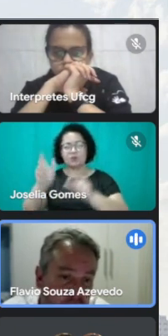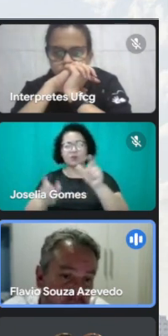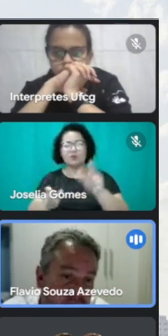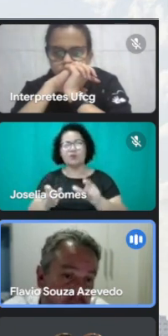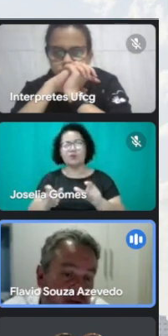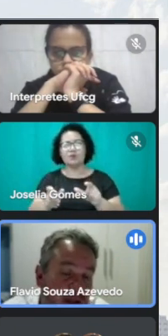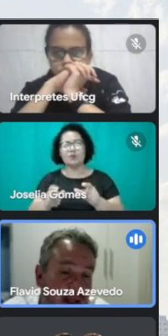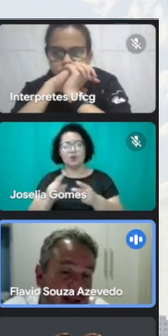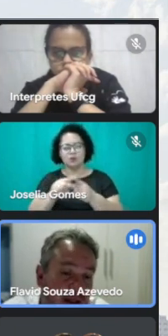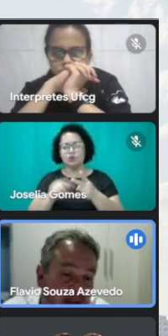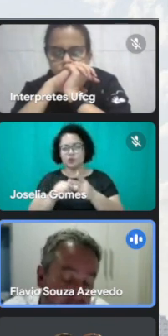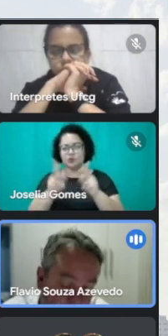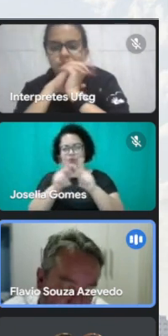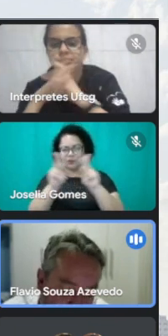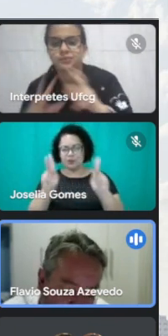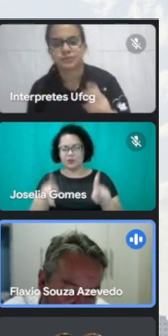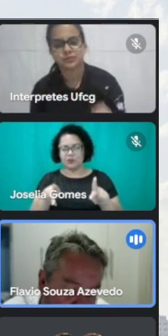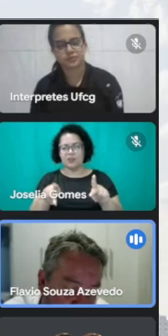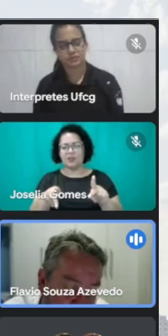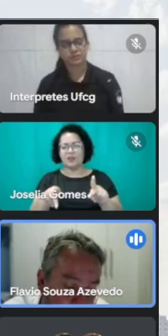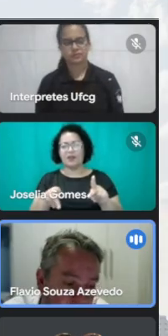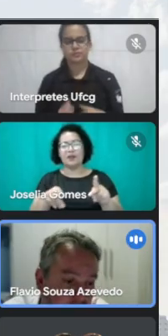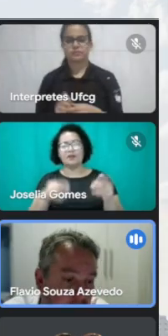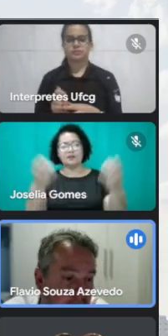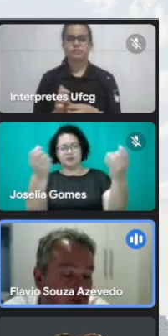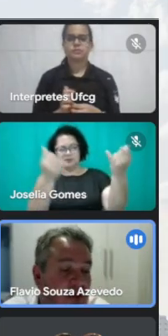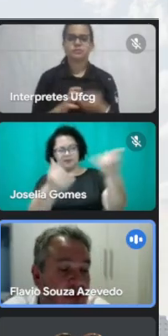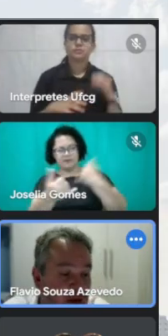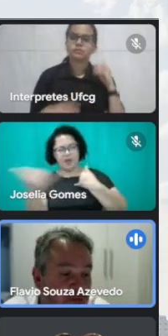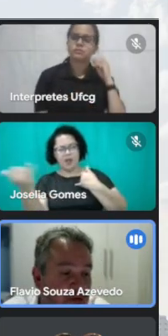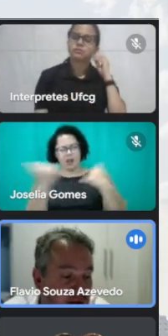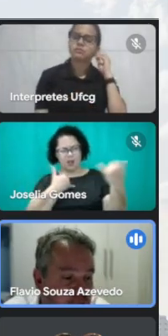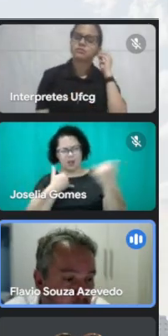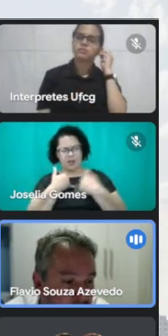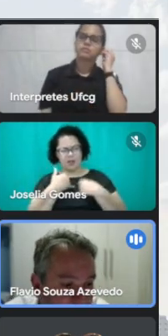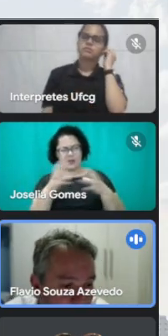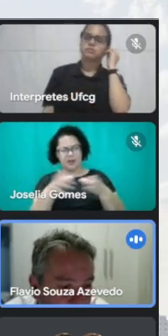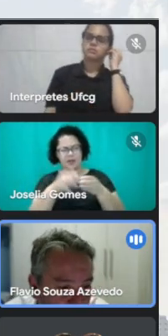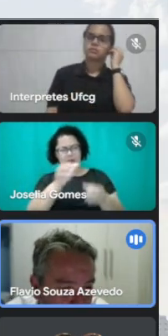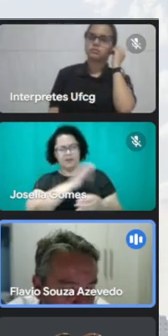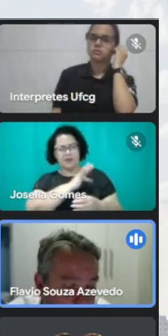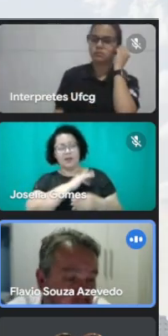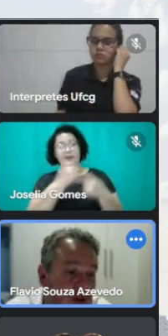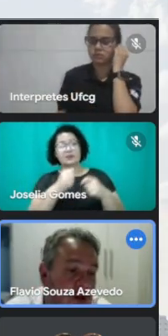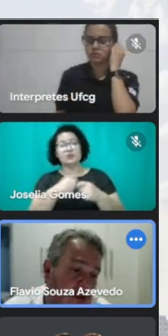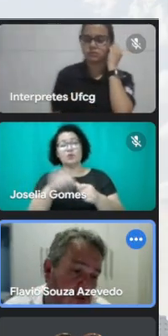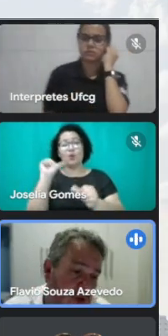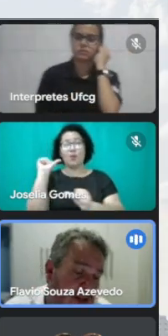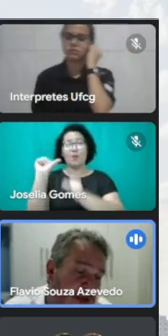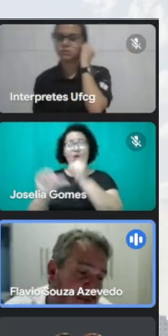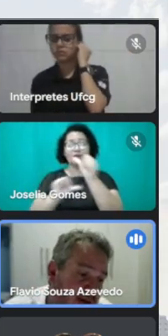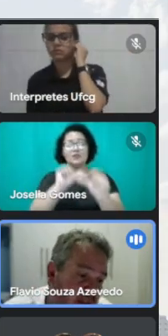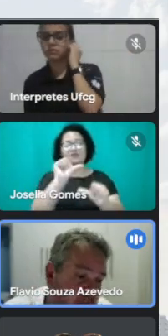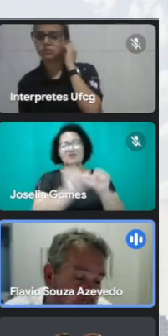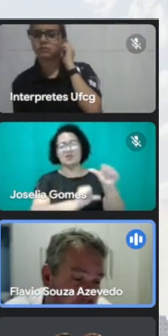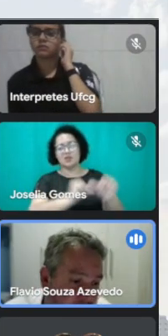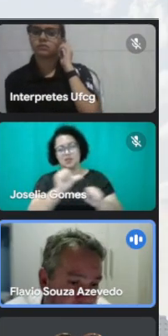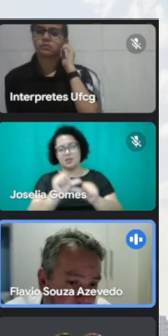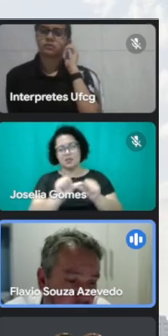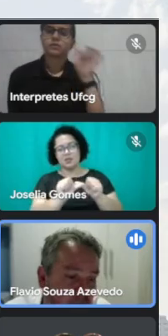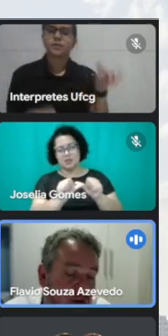nos 2 projetos, né, eles me relataram, né, a equipe técnica me relatou que teve que fazer modificações durante a fase